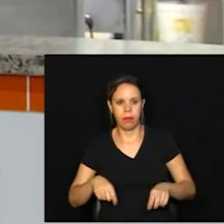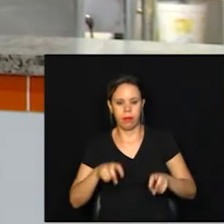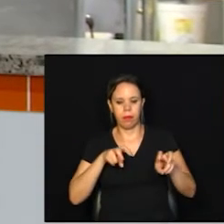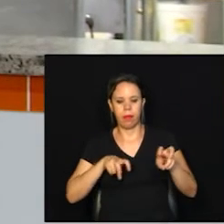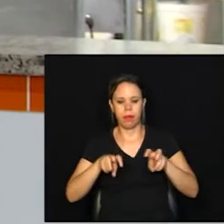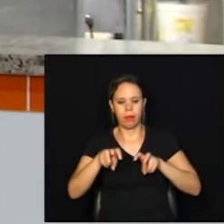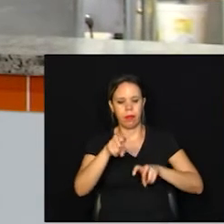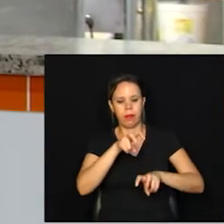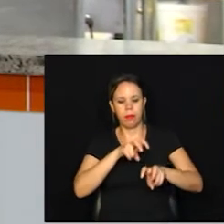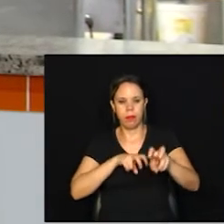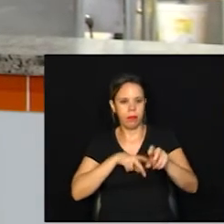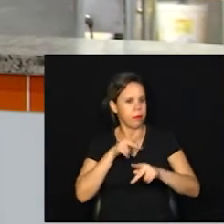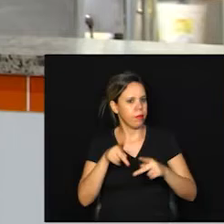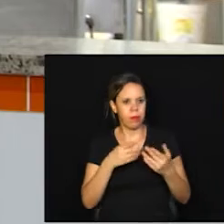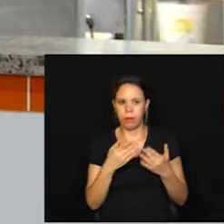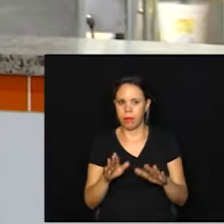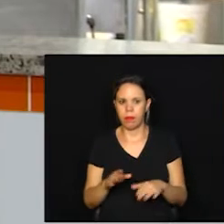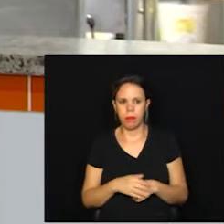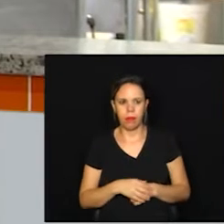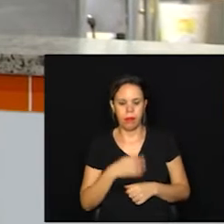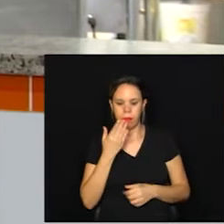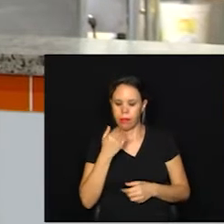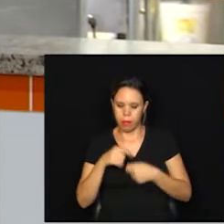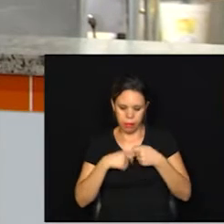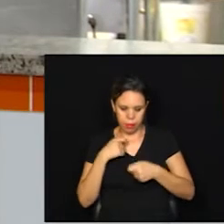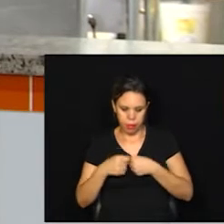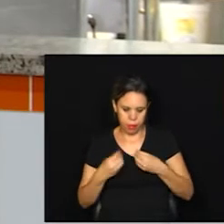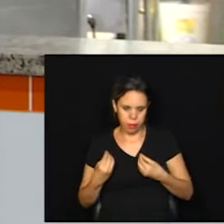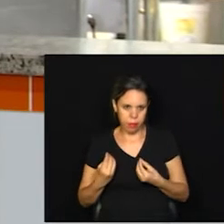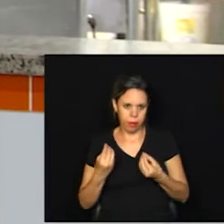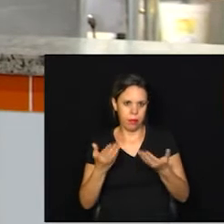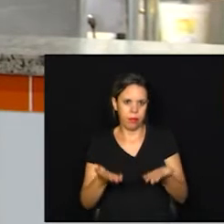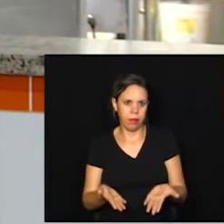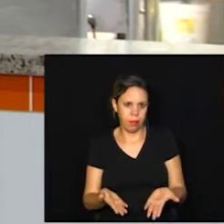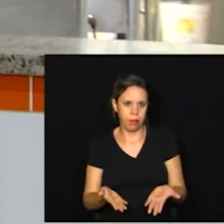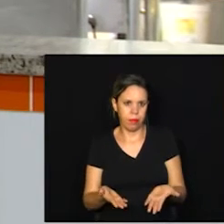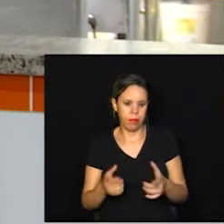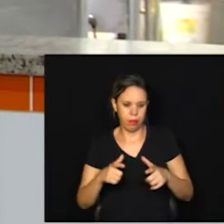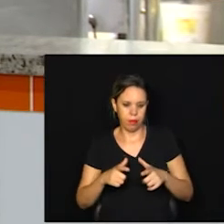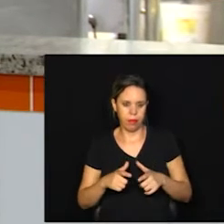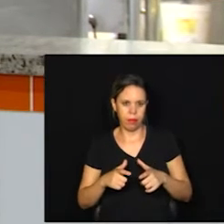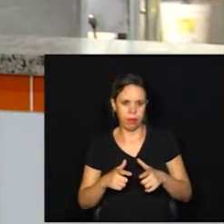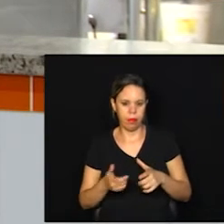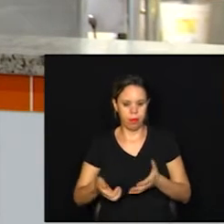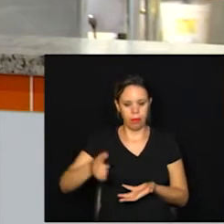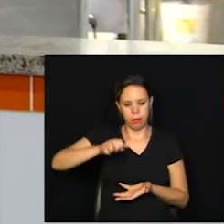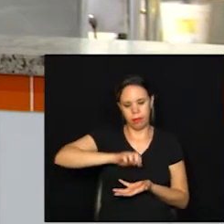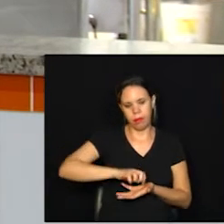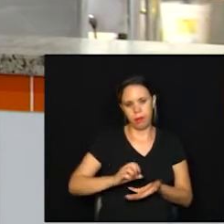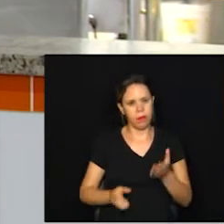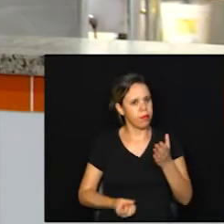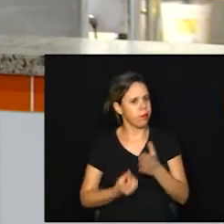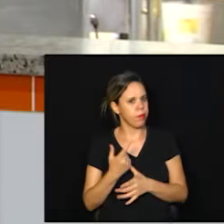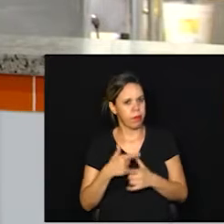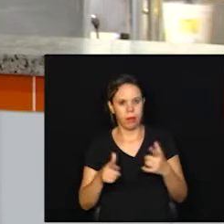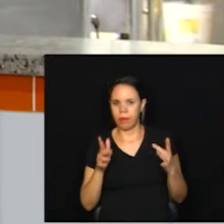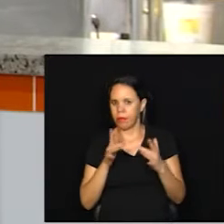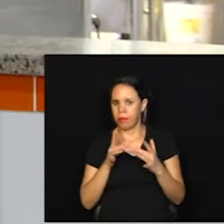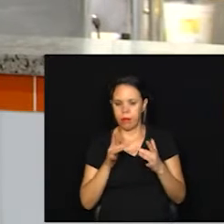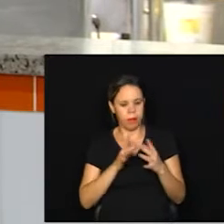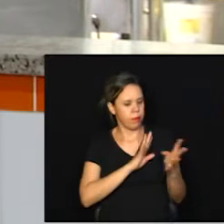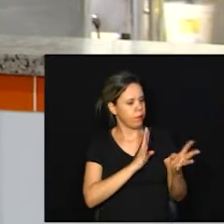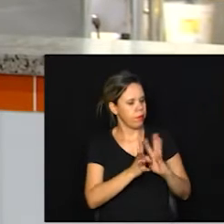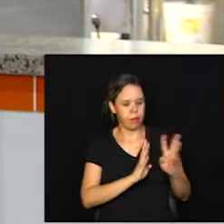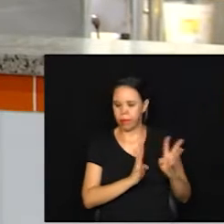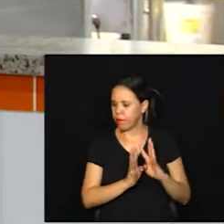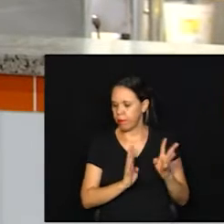aberto à população. Essas refeições são entregues em forma de marmita, justamente para não acontecer qualquer tipo de